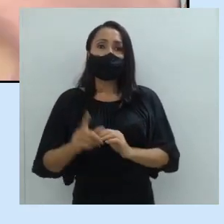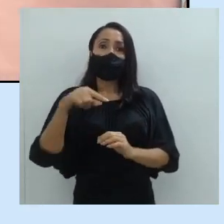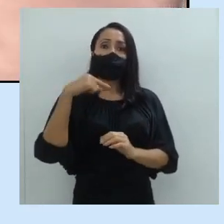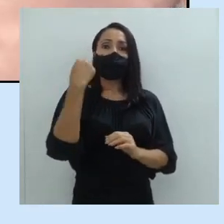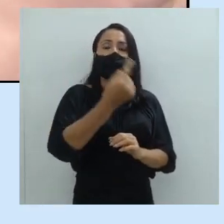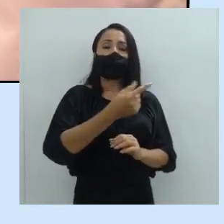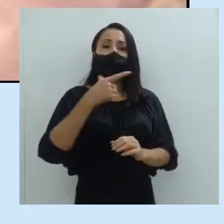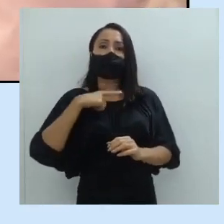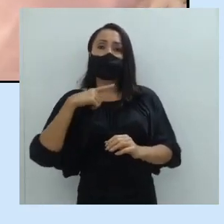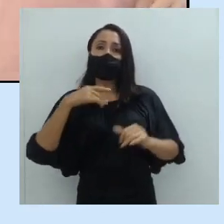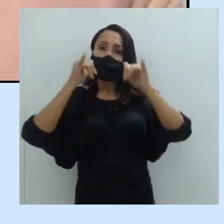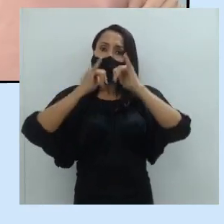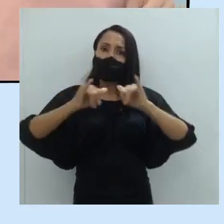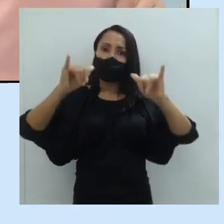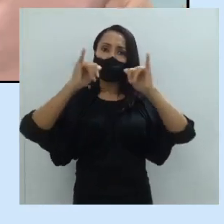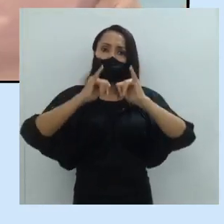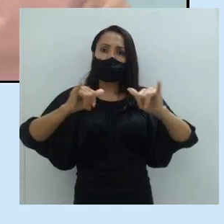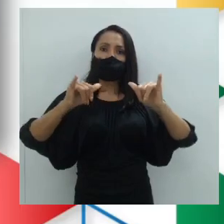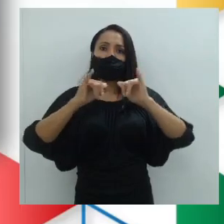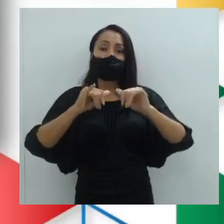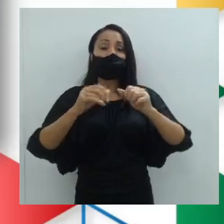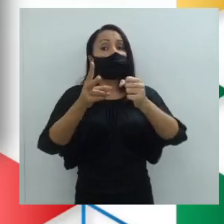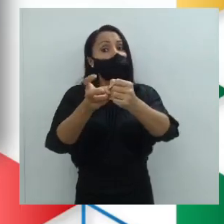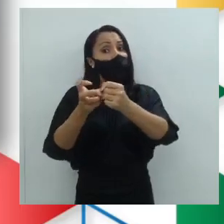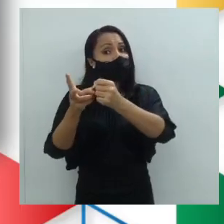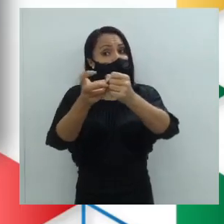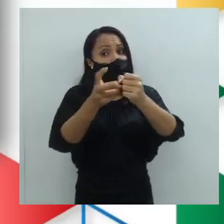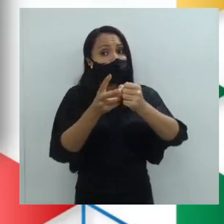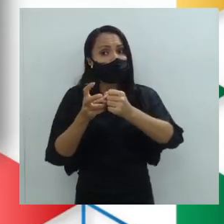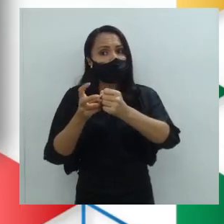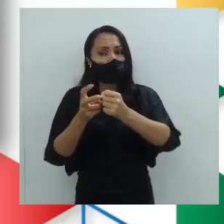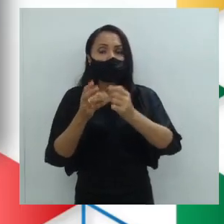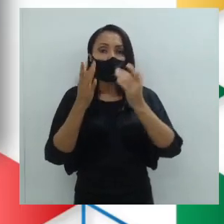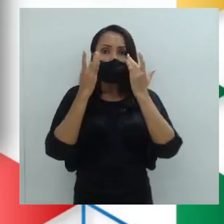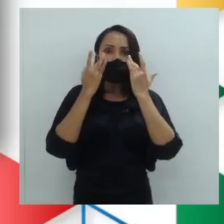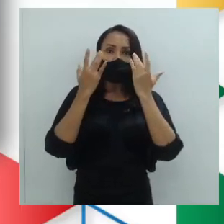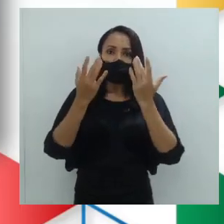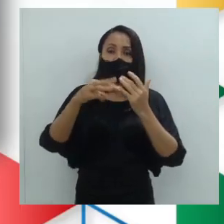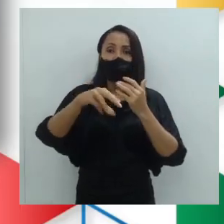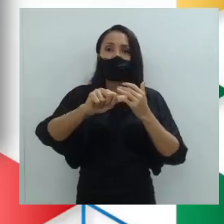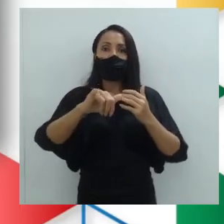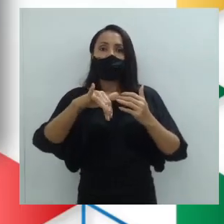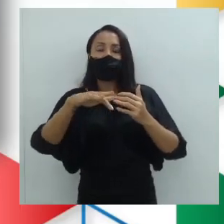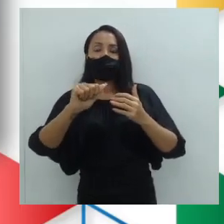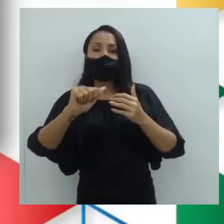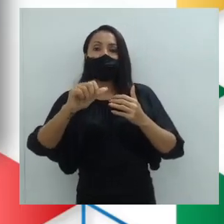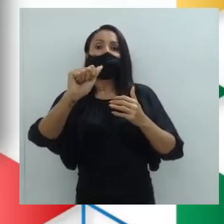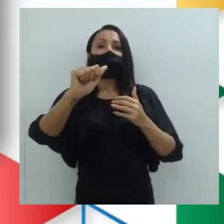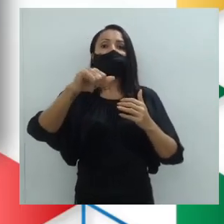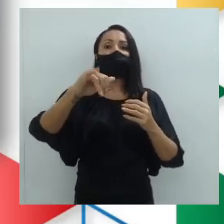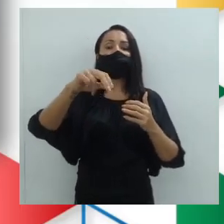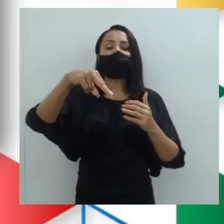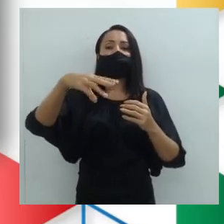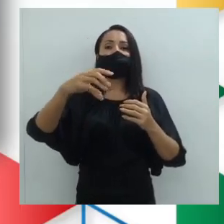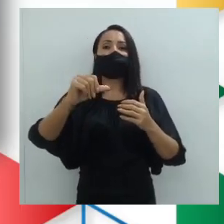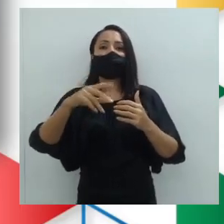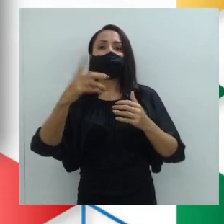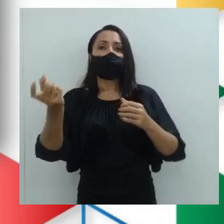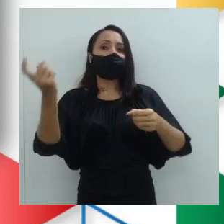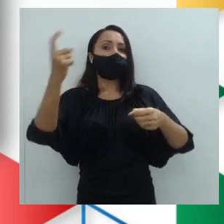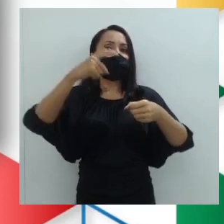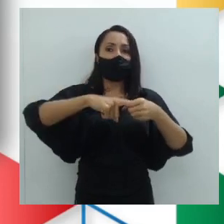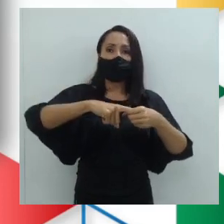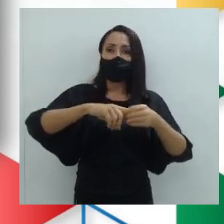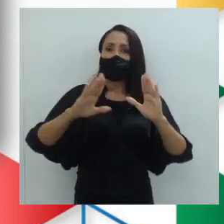uma outra informação com advérbio, preste bem atenção. Maria ainda não retornou a